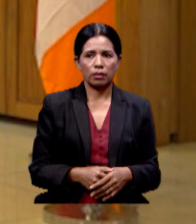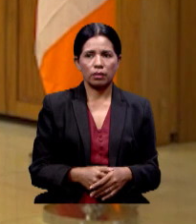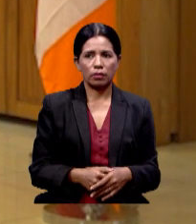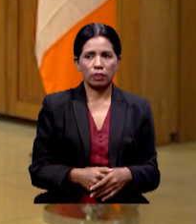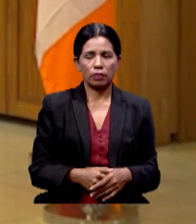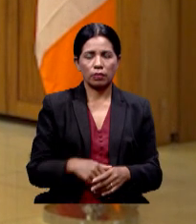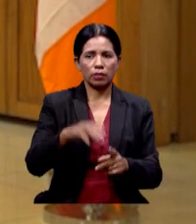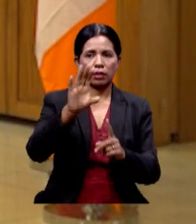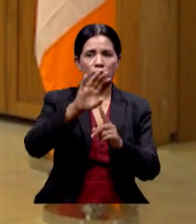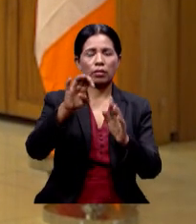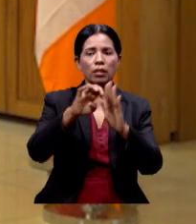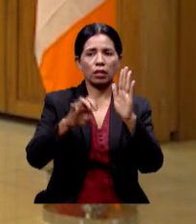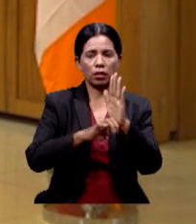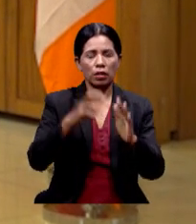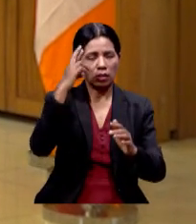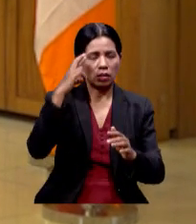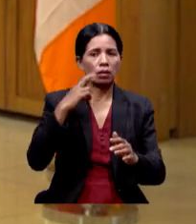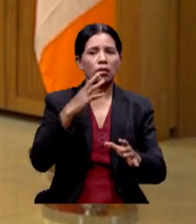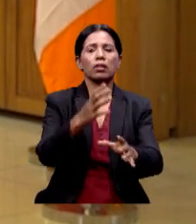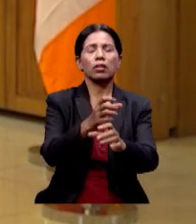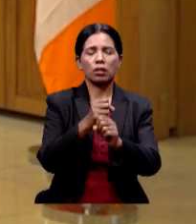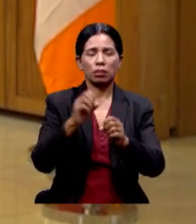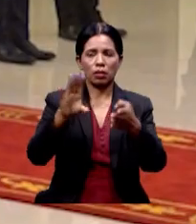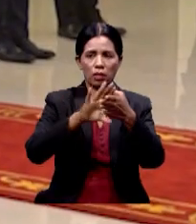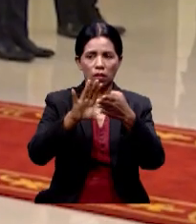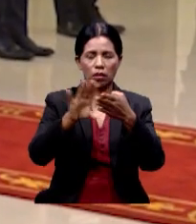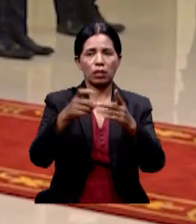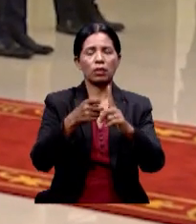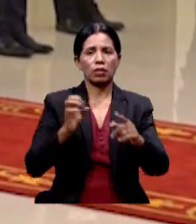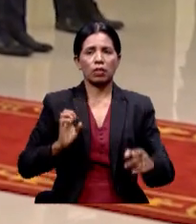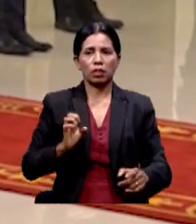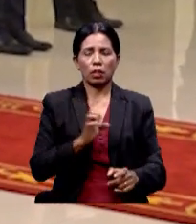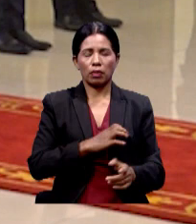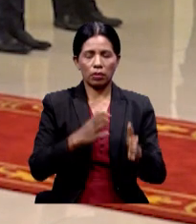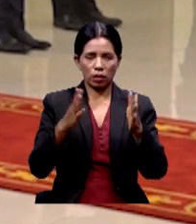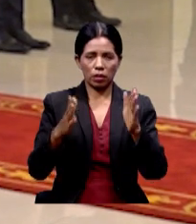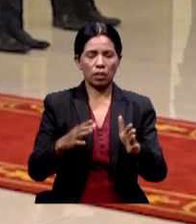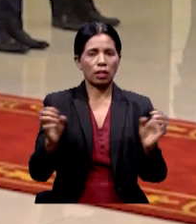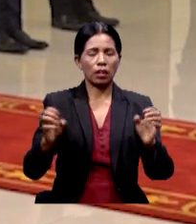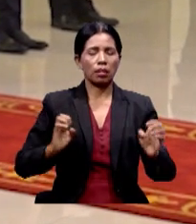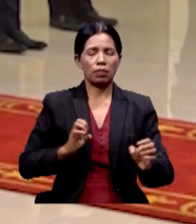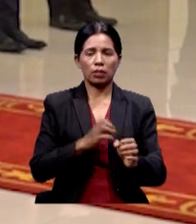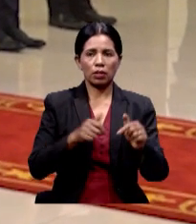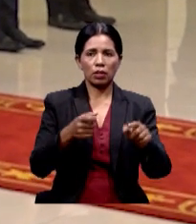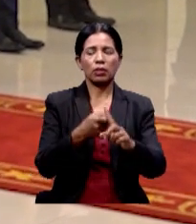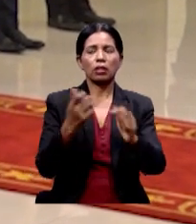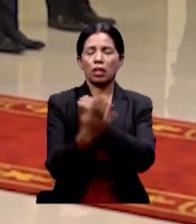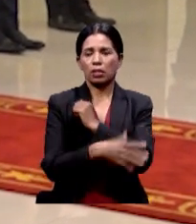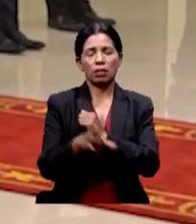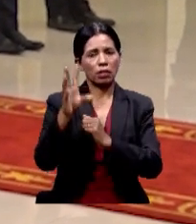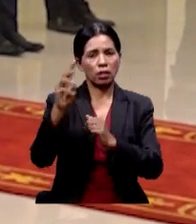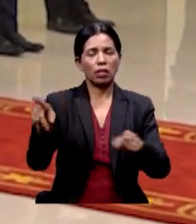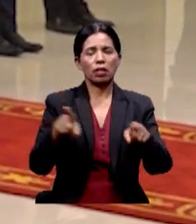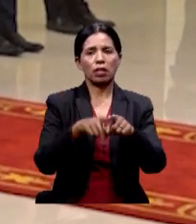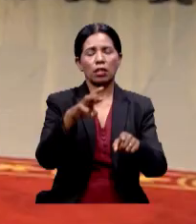Sem festaros, José Ramos Horta assina carta credencial do seu embaixador não residente, Rucinação Nen Hanesan,